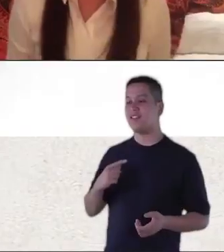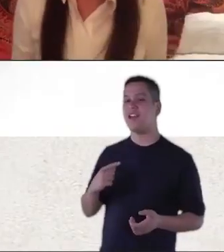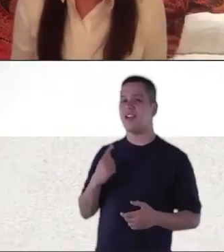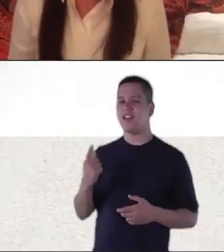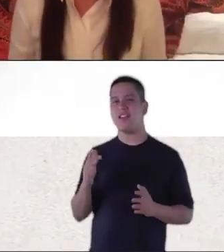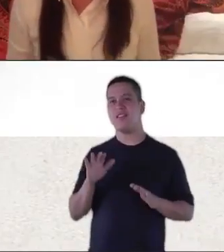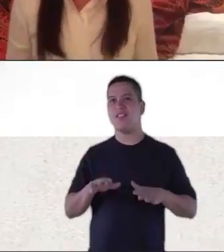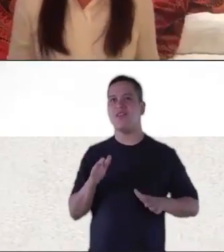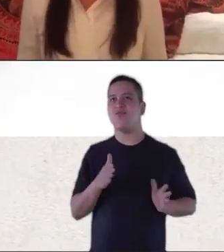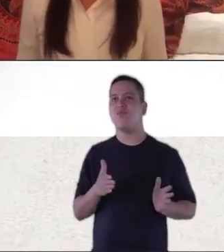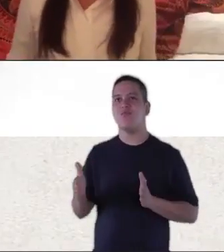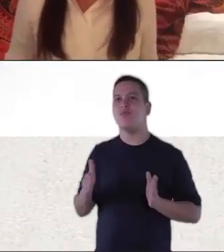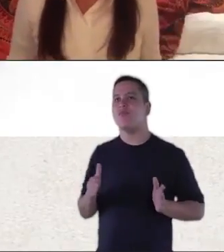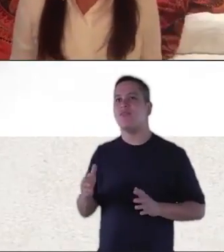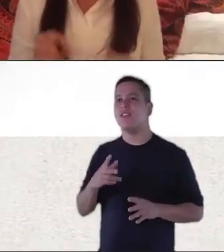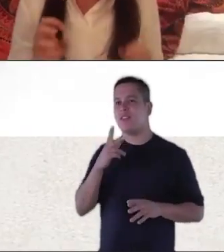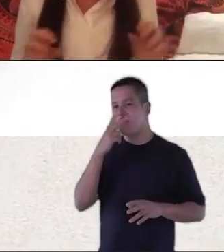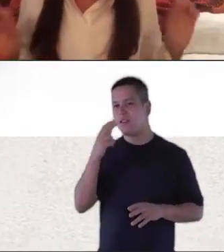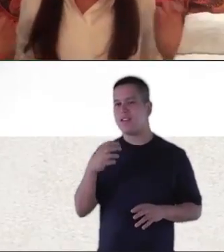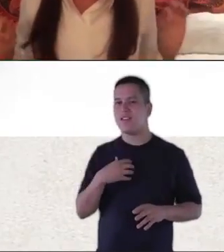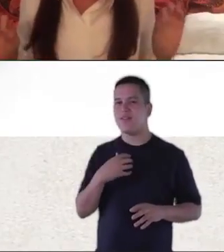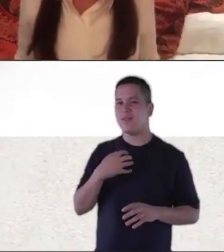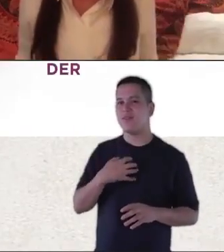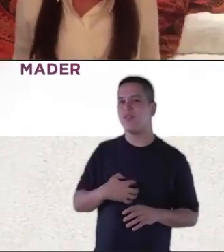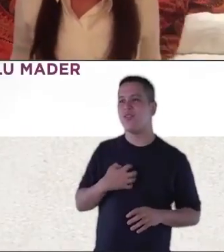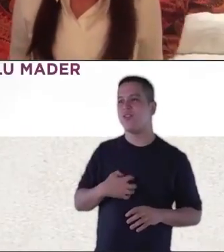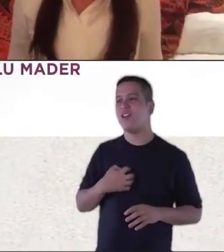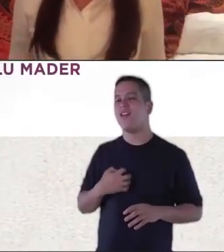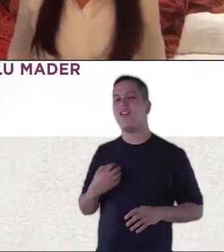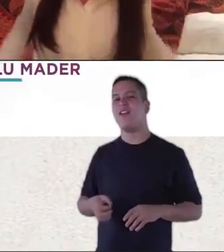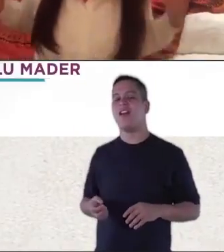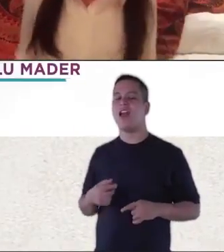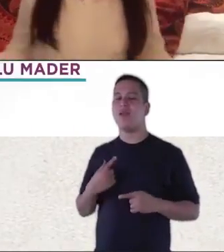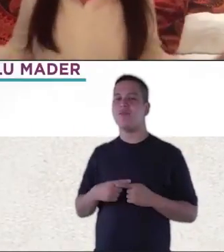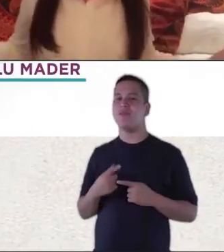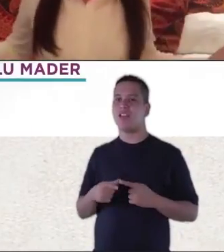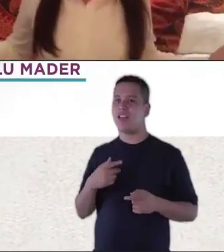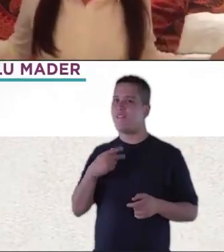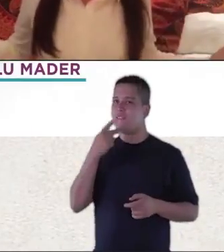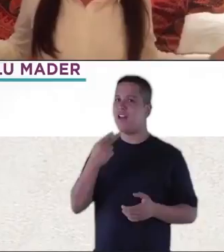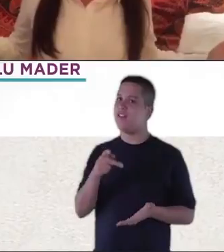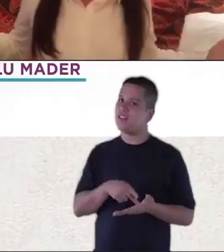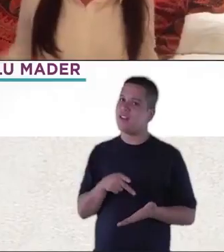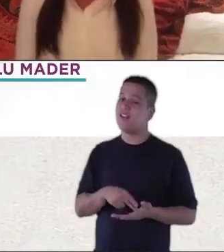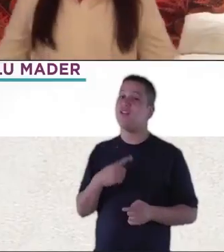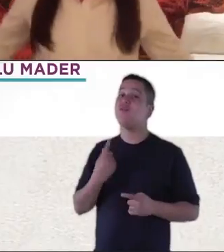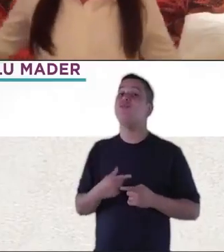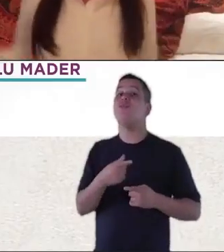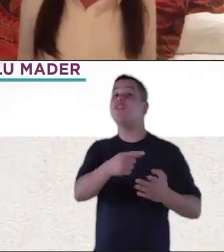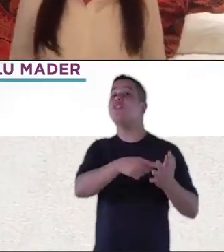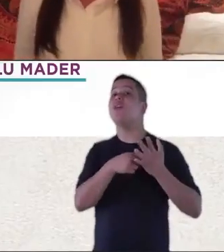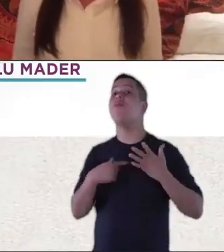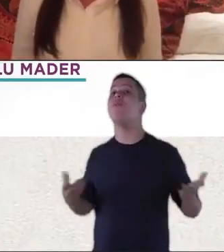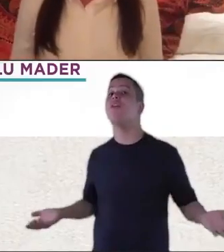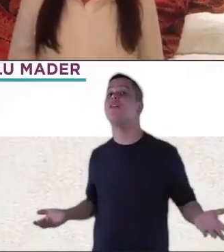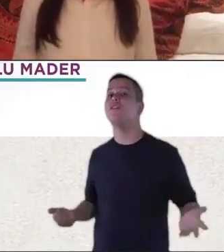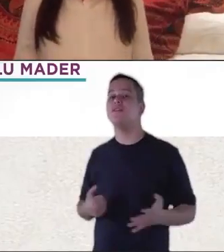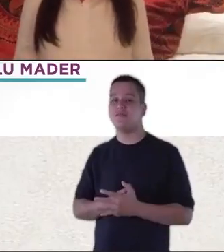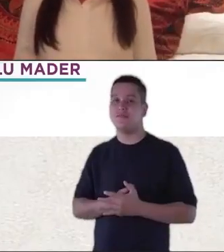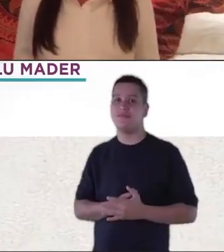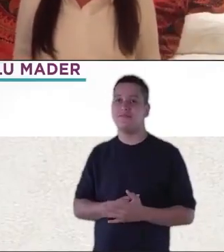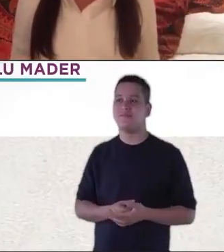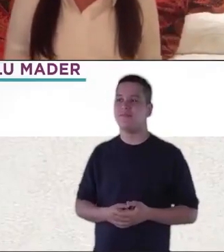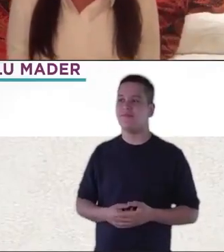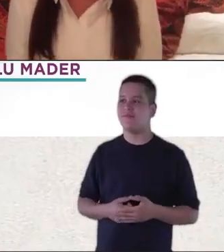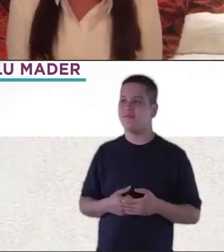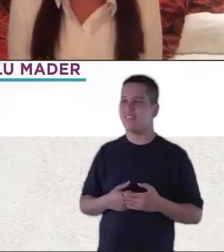uma estranhadinha quando ele me mostra, porque eu sou muito sincerinha. Eu falo, mas por que você me mostra, pô? É para eu falar, para concordar? Olha